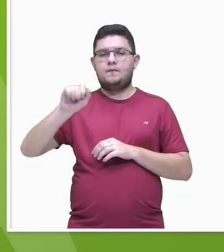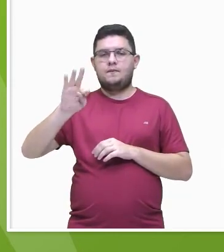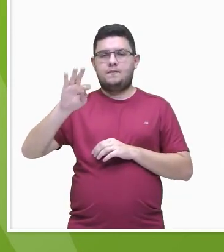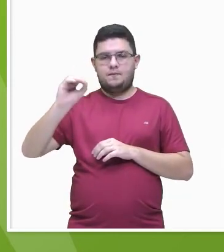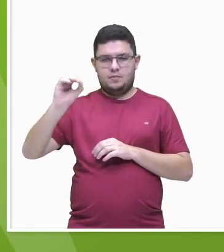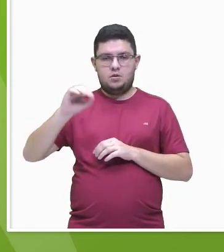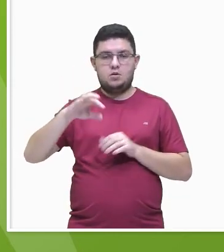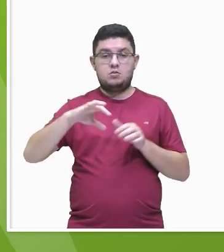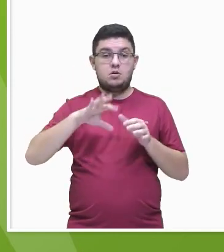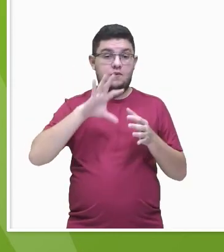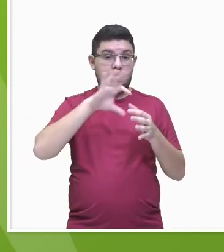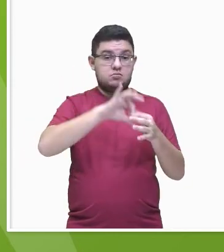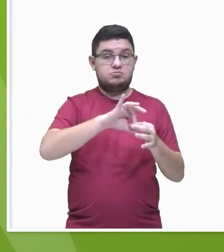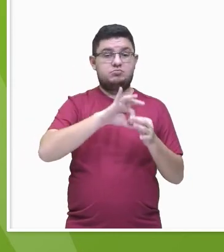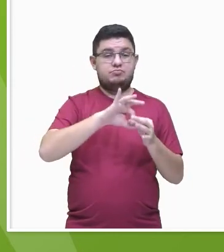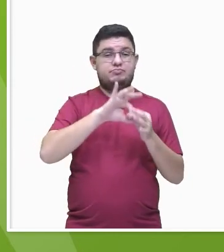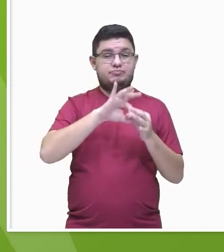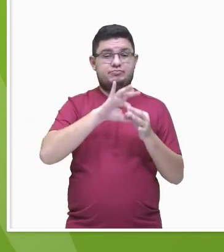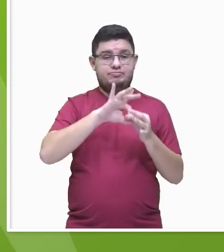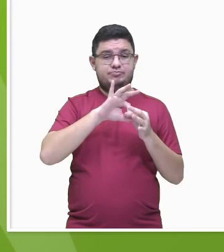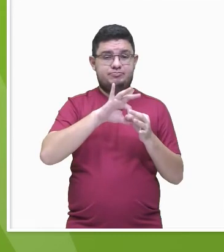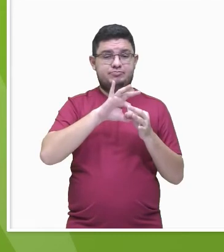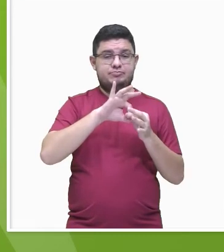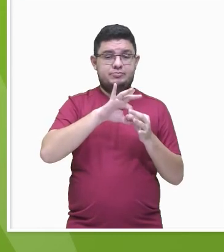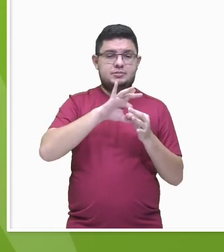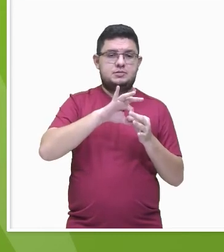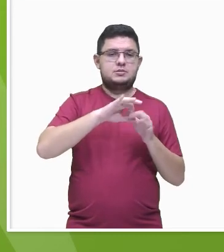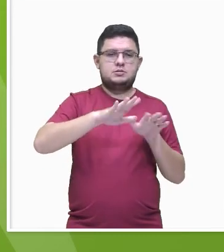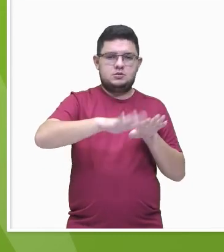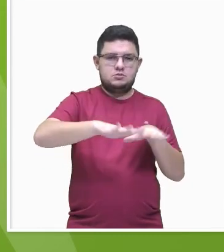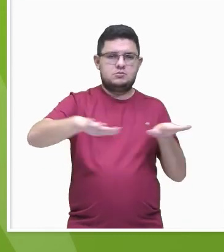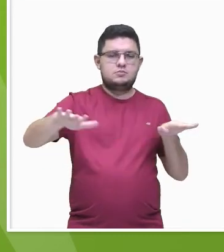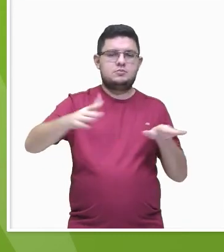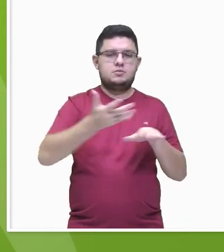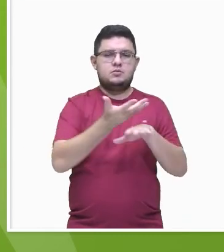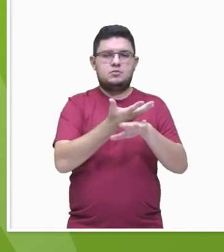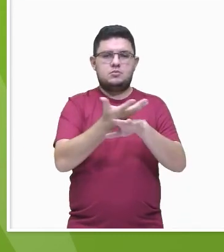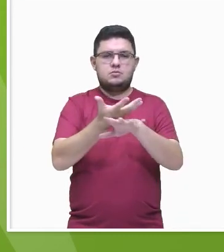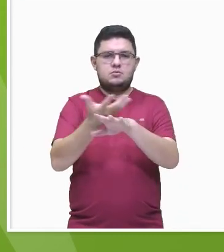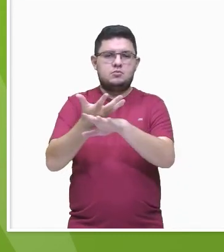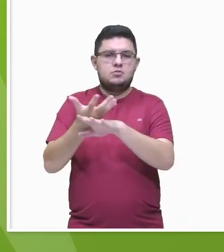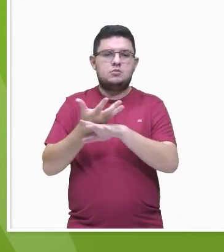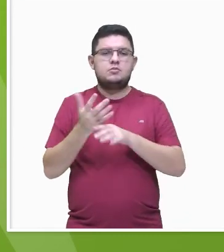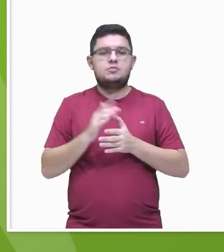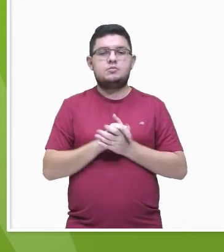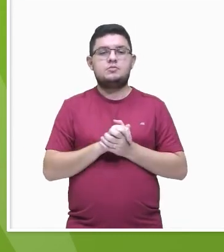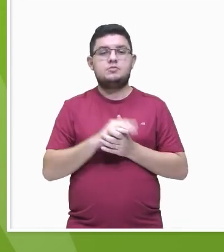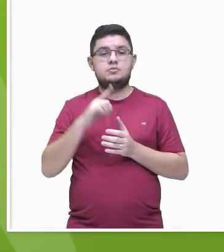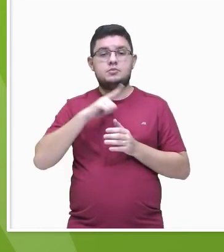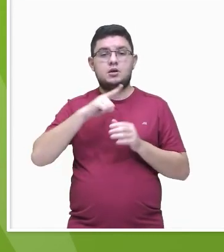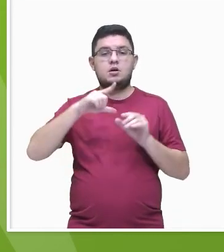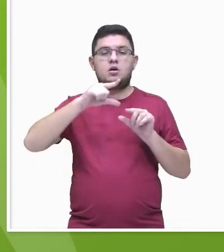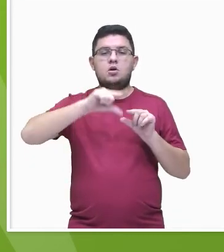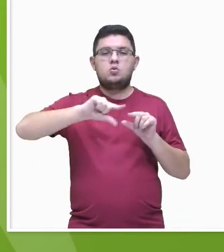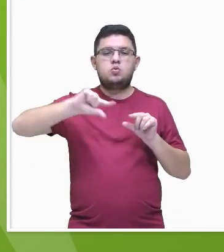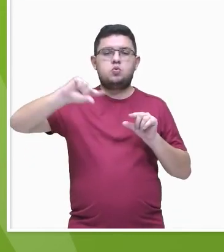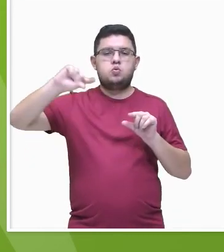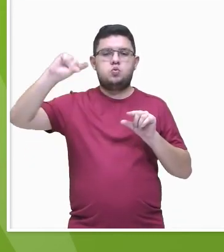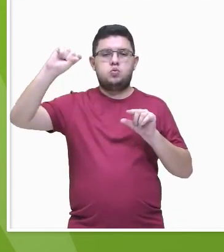fixos ao substrato, fixos aí no fundo do mar, certo? Apresentam braços longos